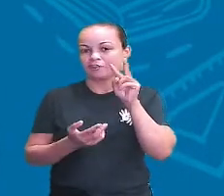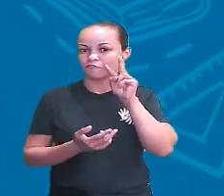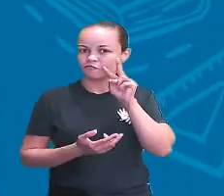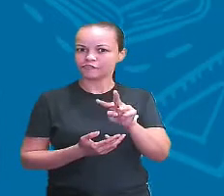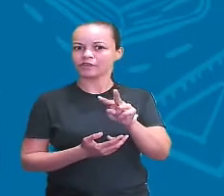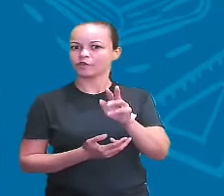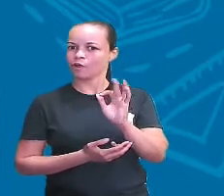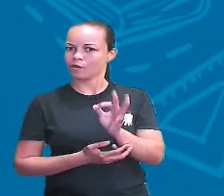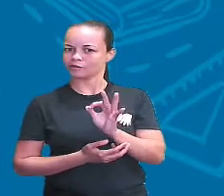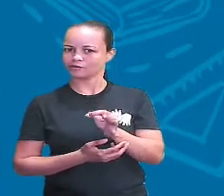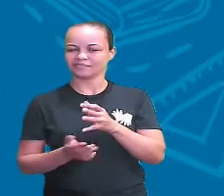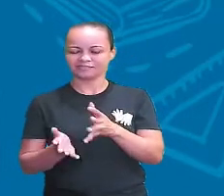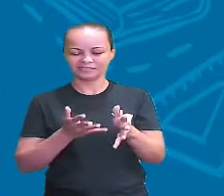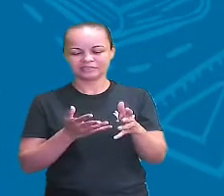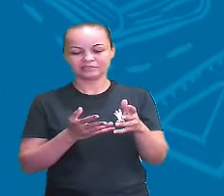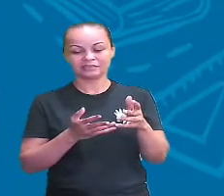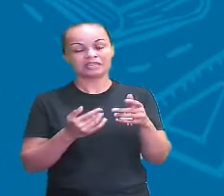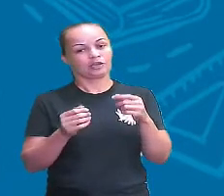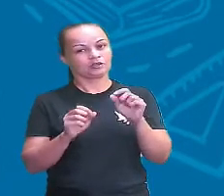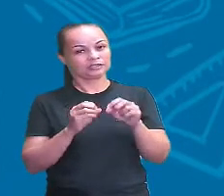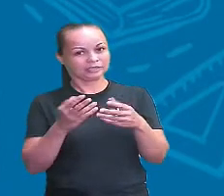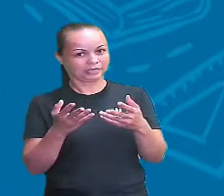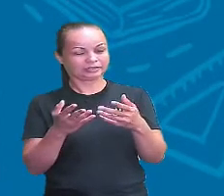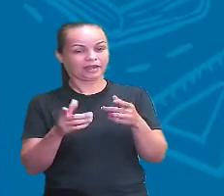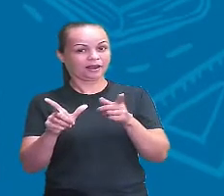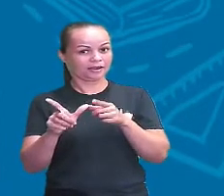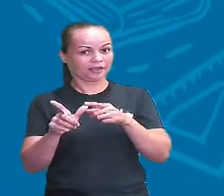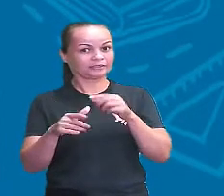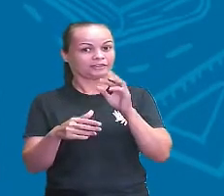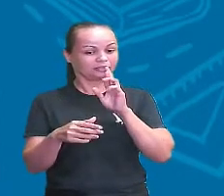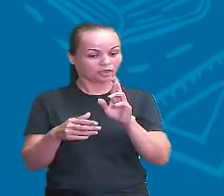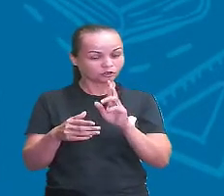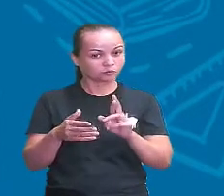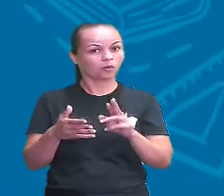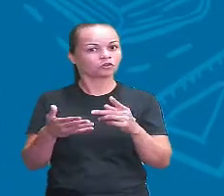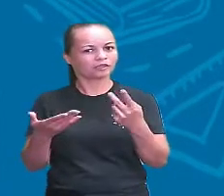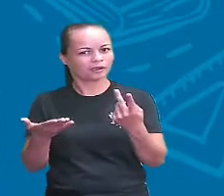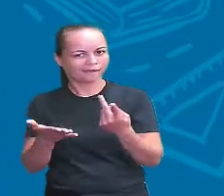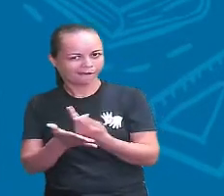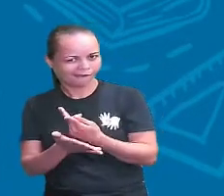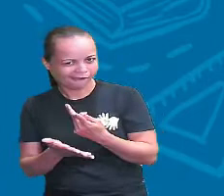é a charada, tá? Lembrando que essa letra que vai ser a resposta,